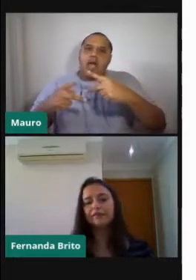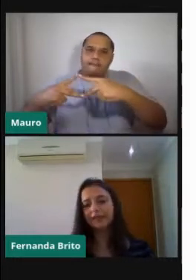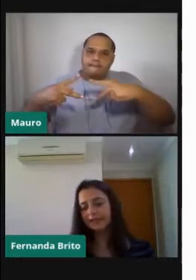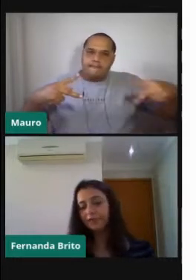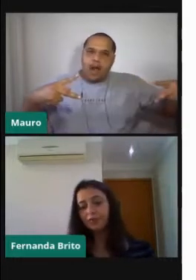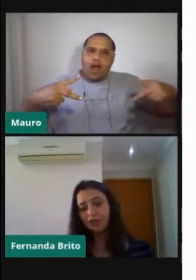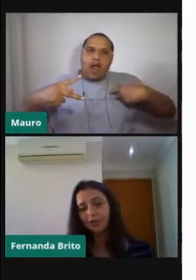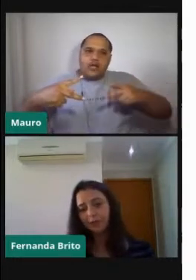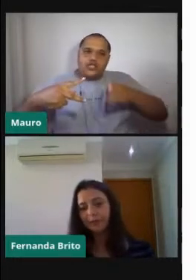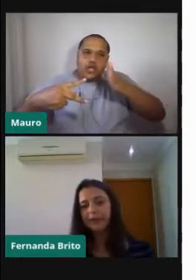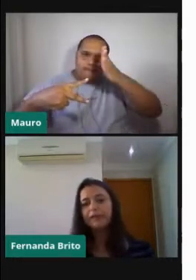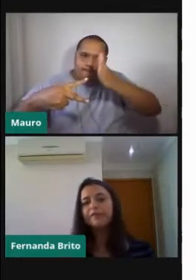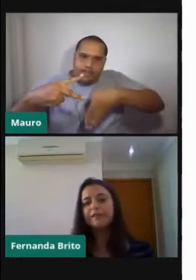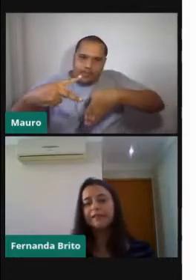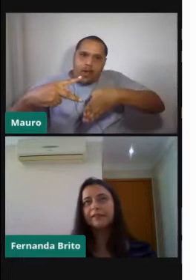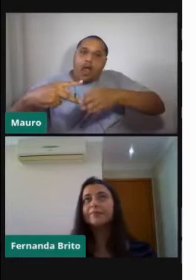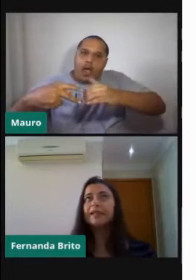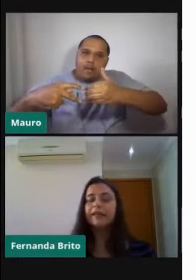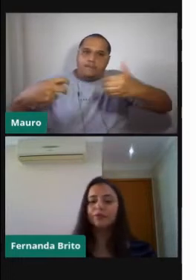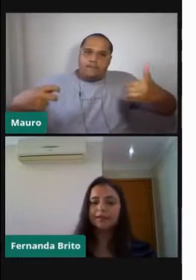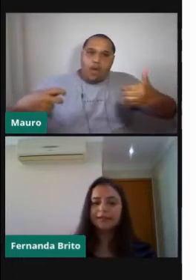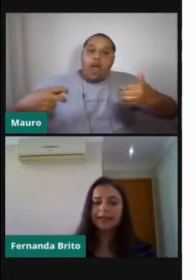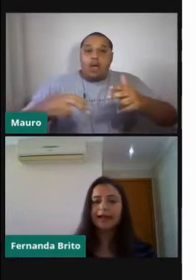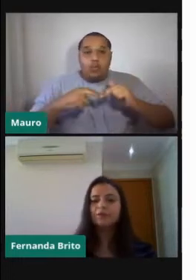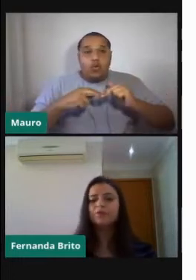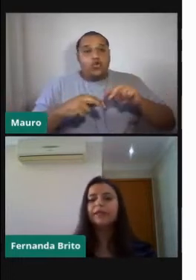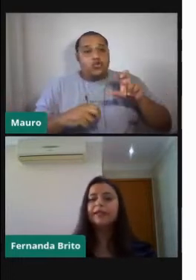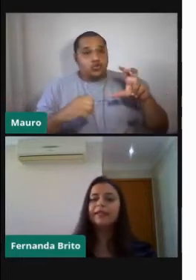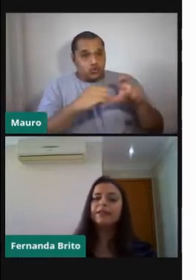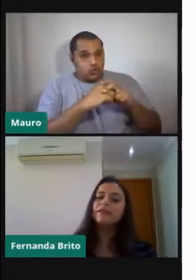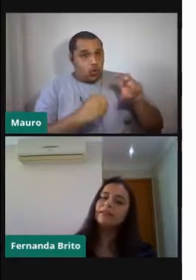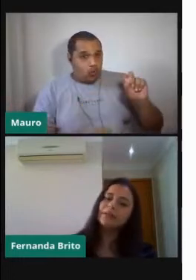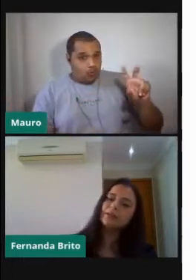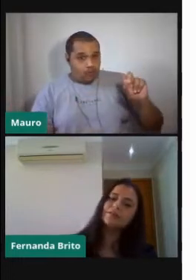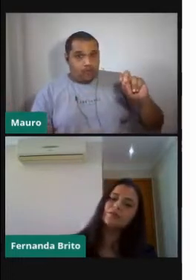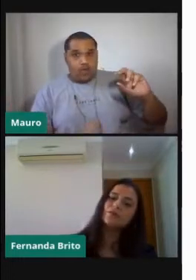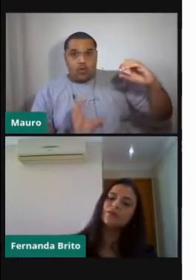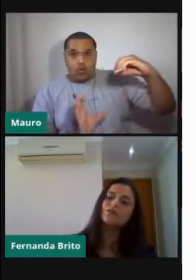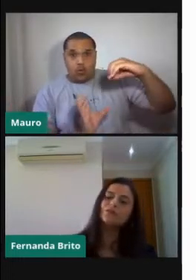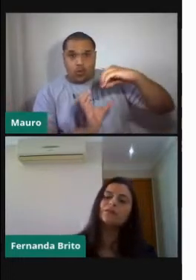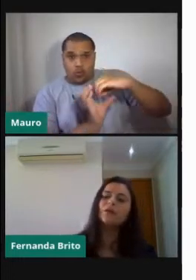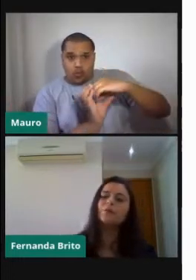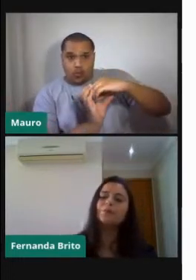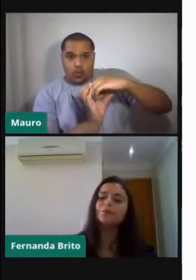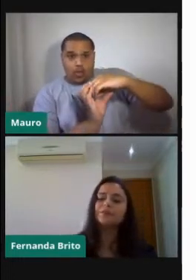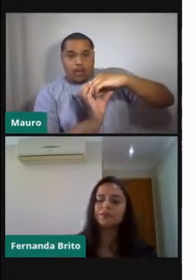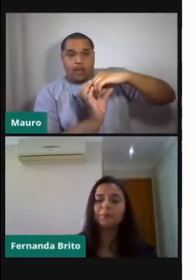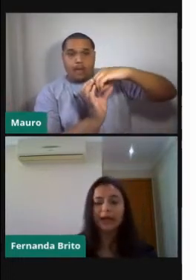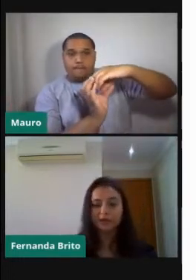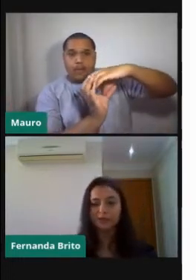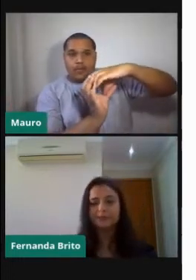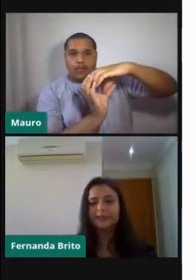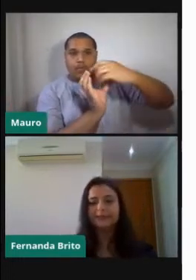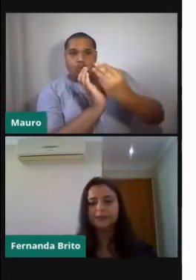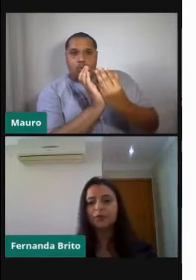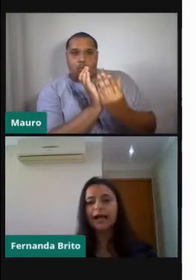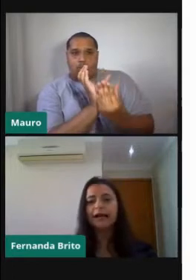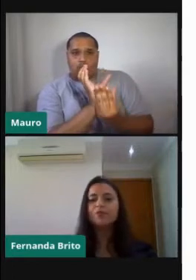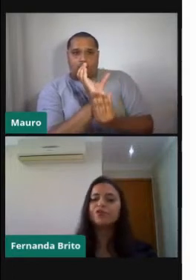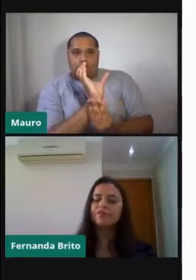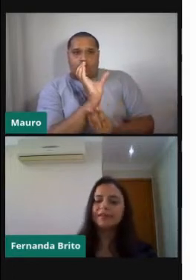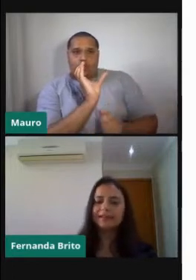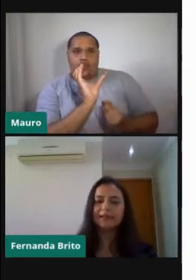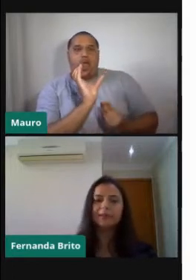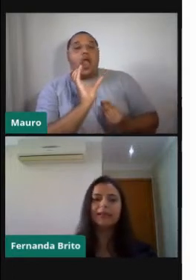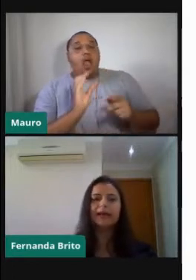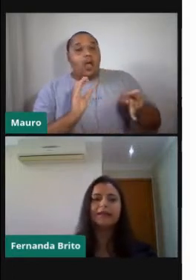ele vai se fundir com a membrana, vai ser endocitado, e liberando seu conteúdo, então, para o citoplasma, né,